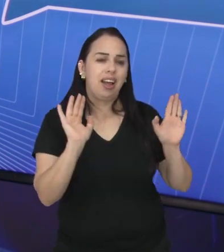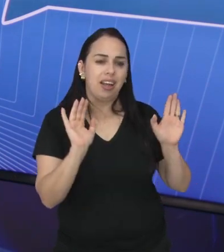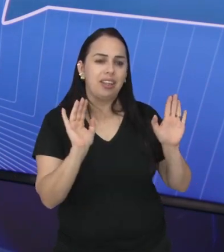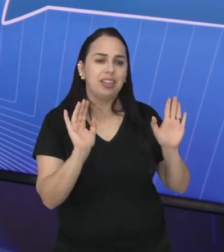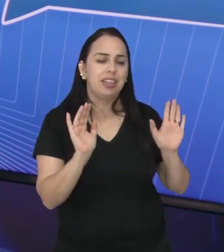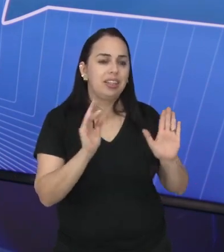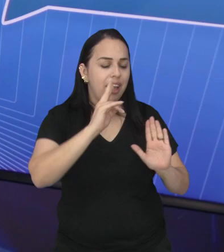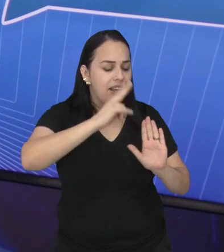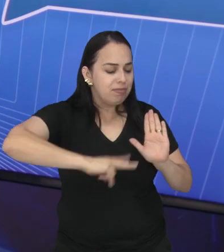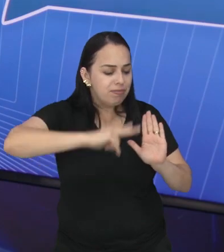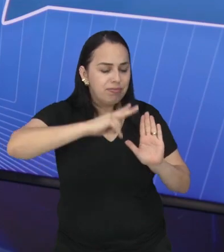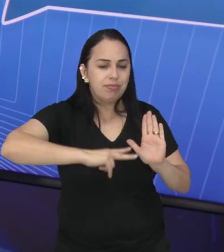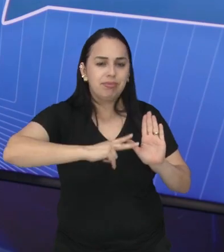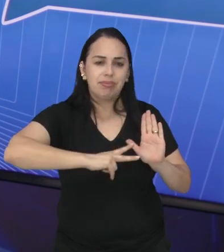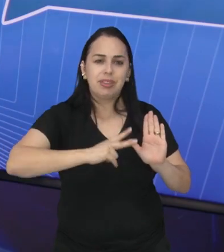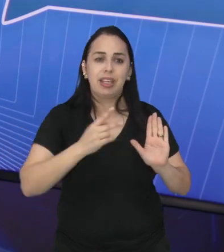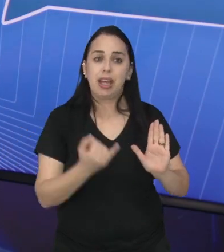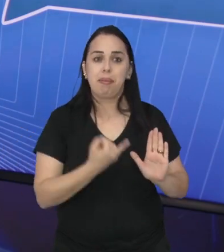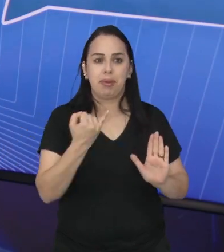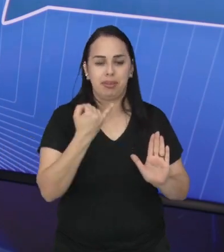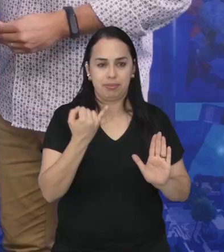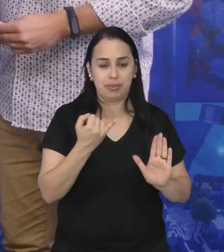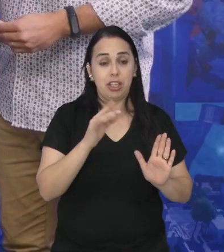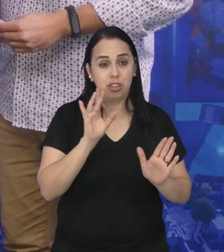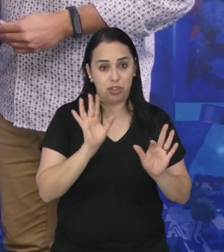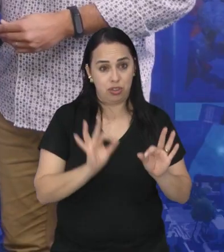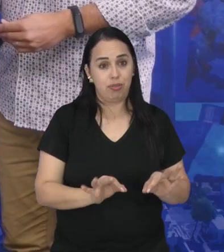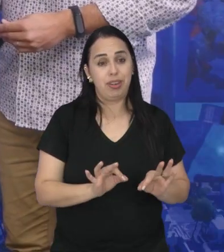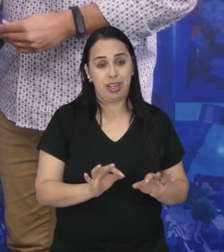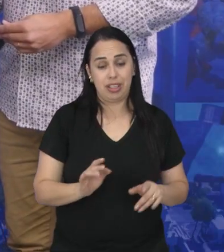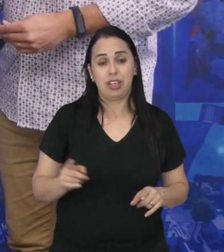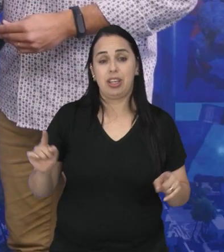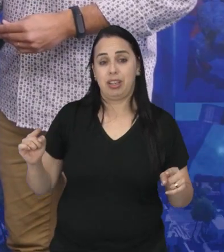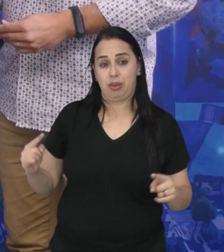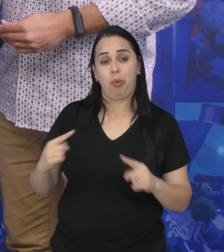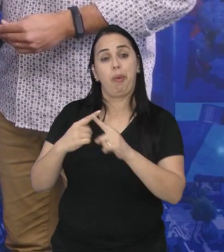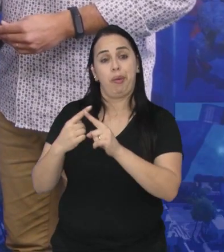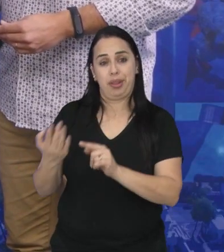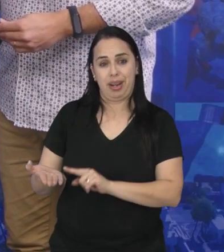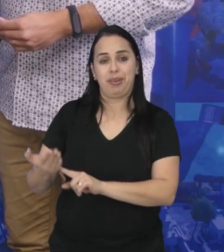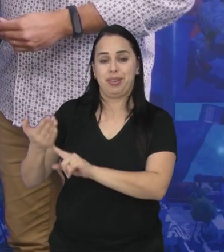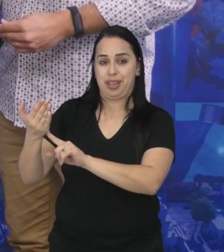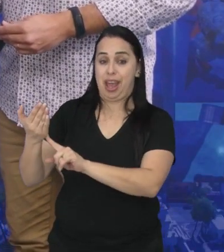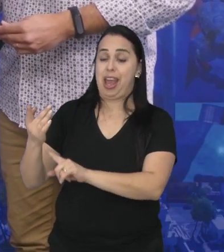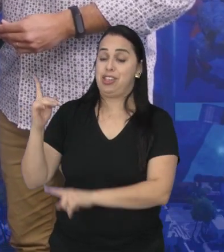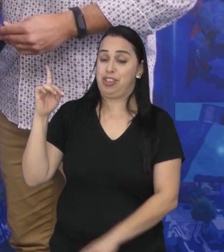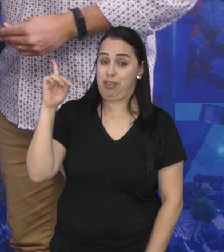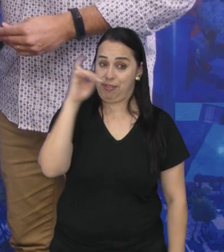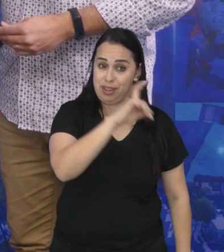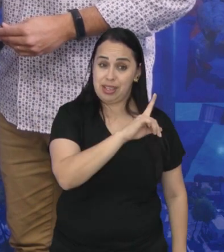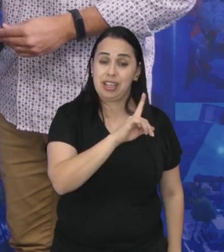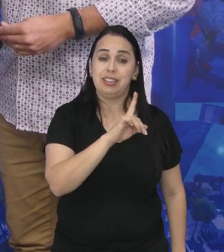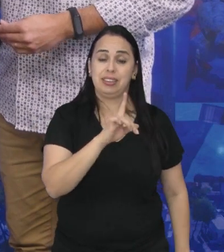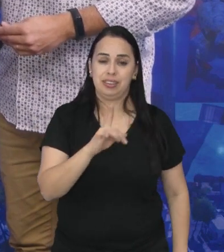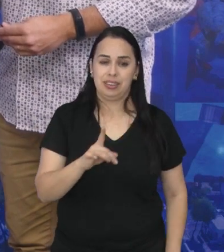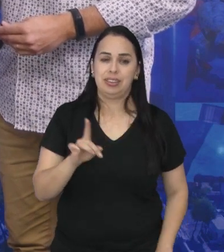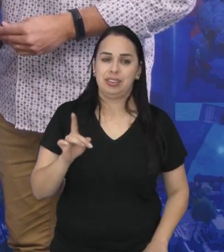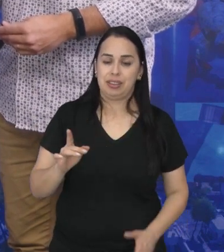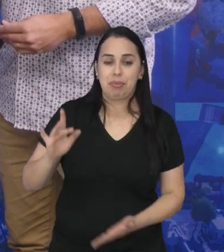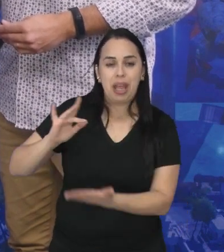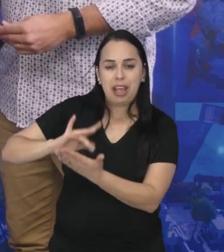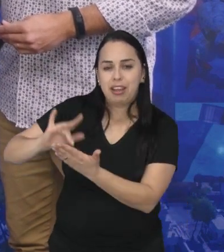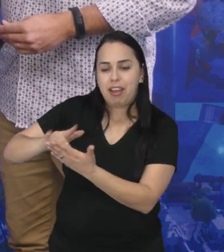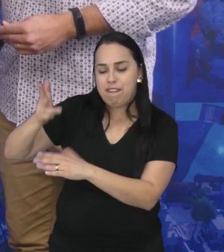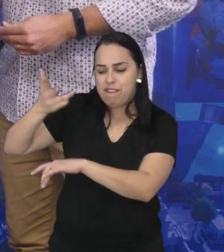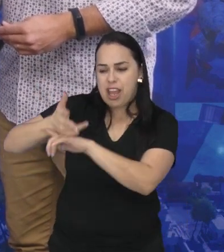quanto é rico ter esse livro na mão. Realmente, a concorrência com a tecnologia é muito difícil, porque